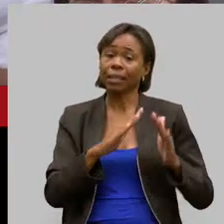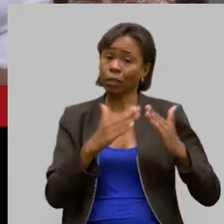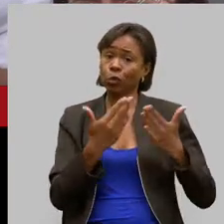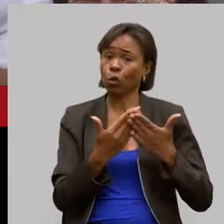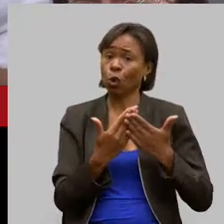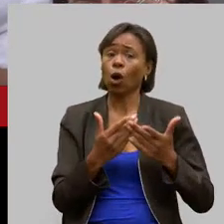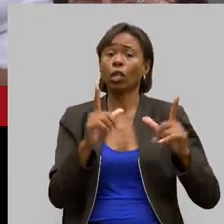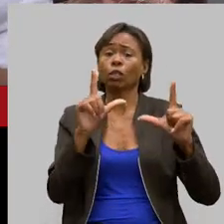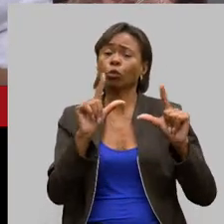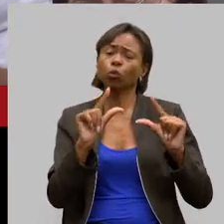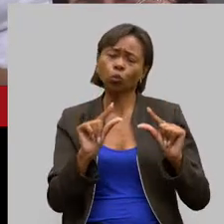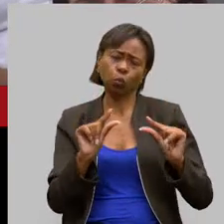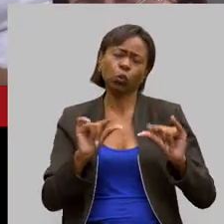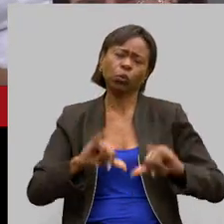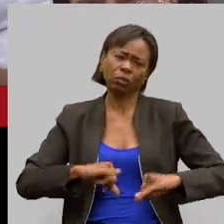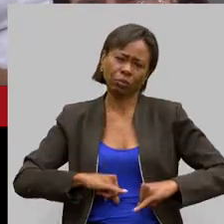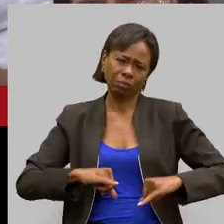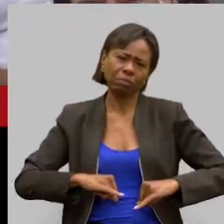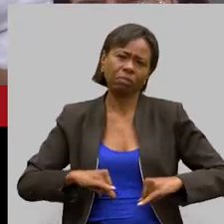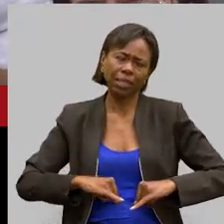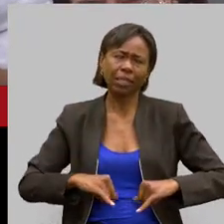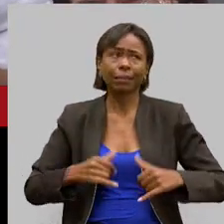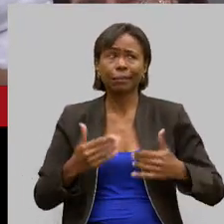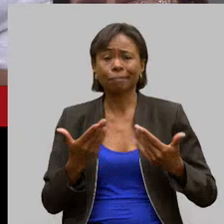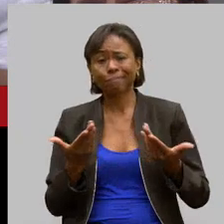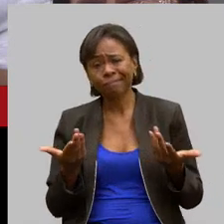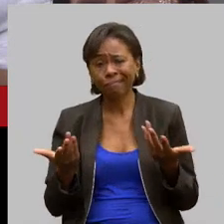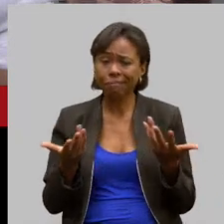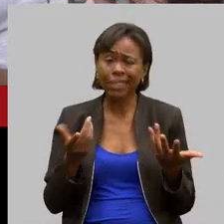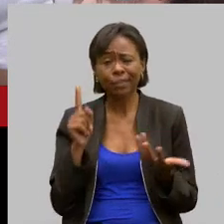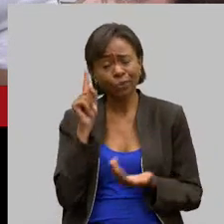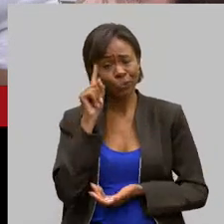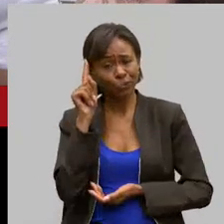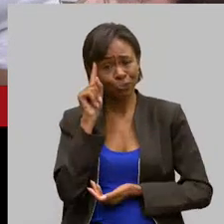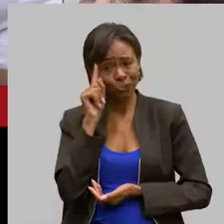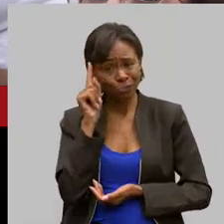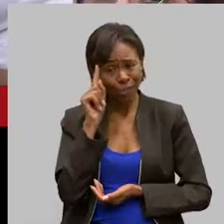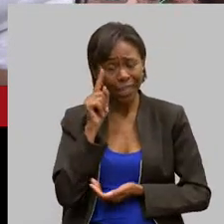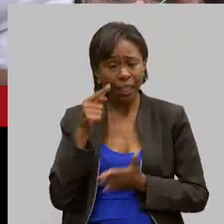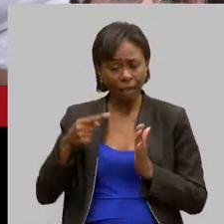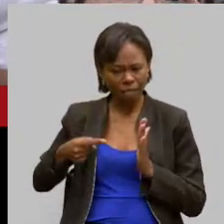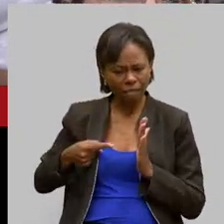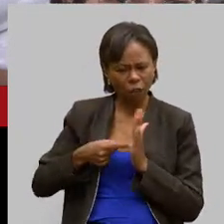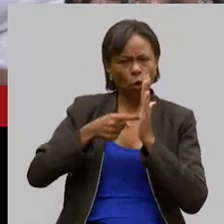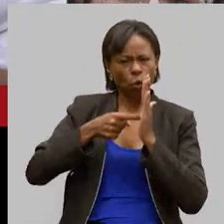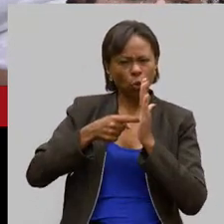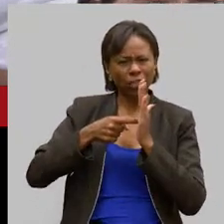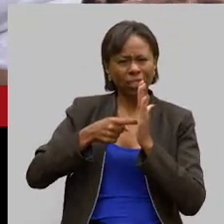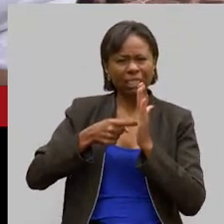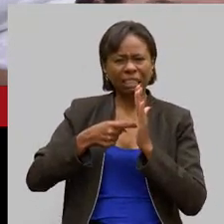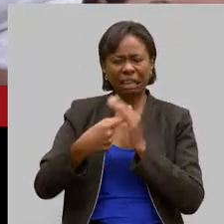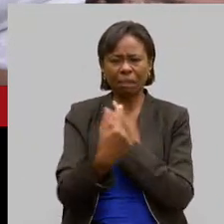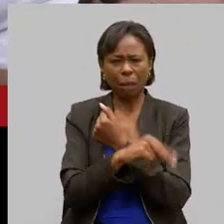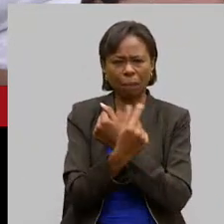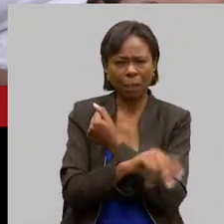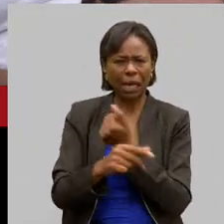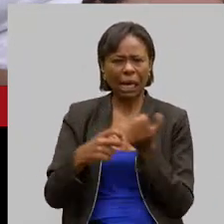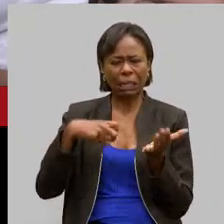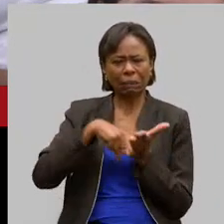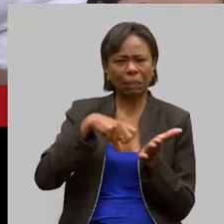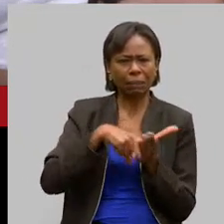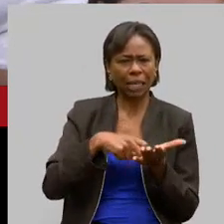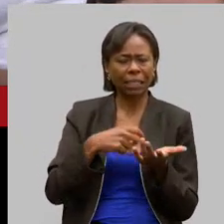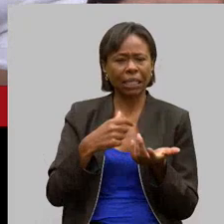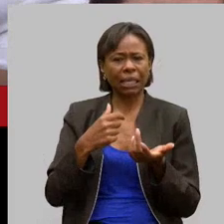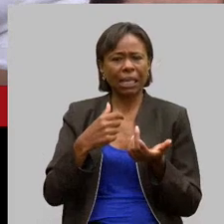pouquinho do sofrimento né Apesar que que todo dia a gente recebe denúncias de maus tratos de crianças que são amarradas com